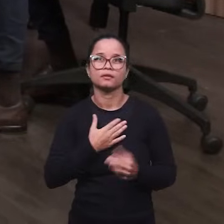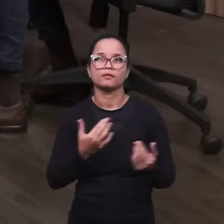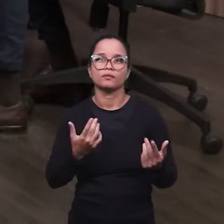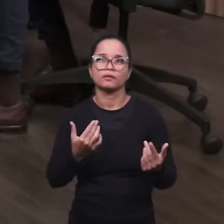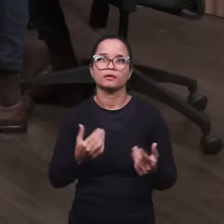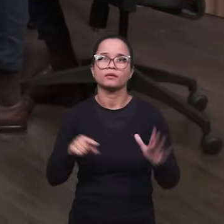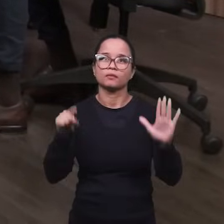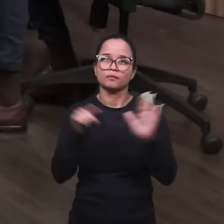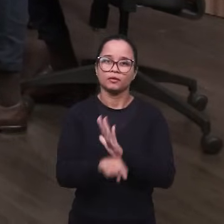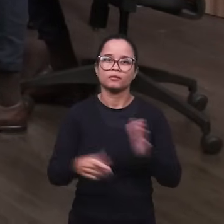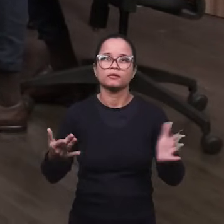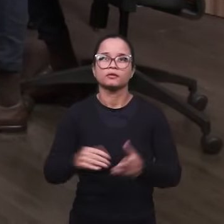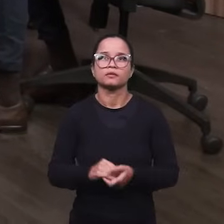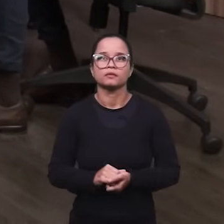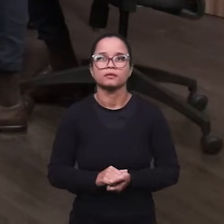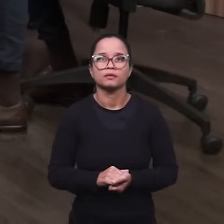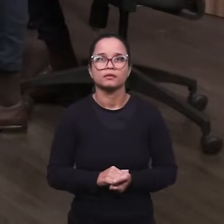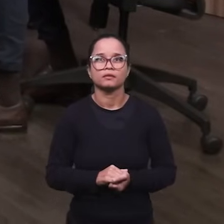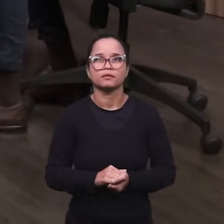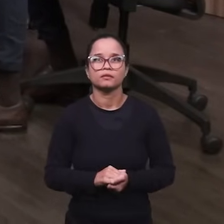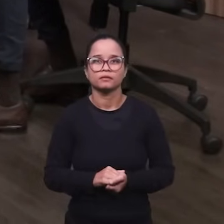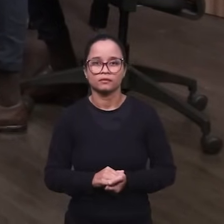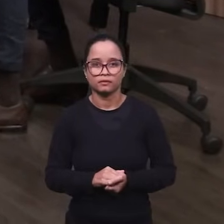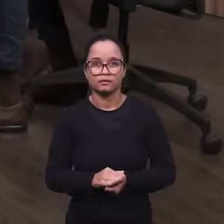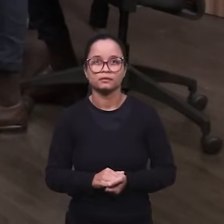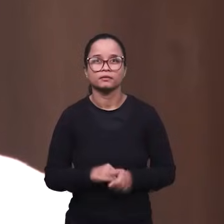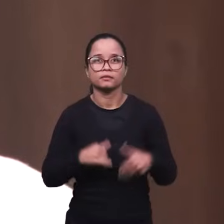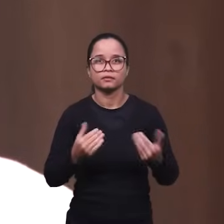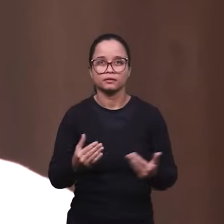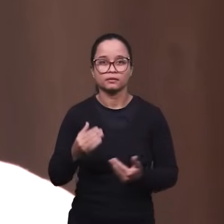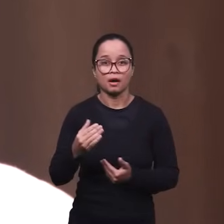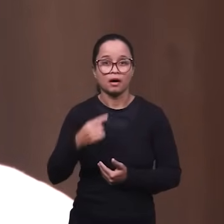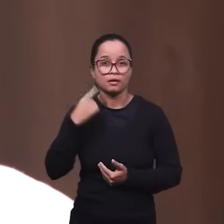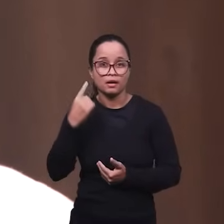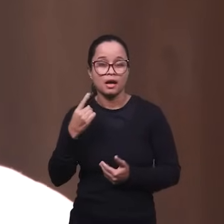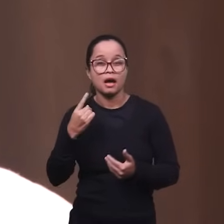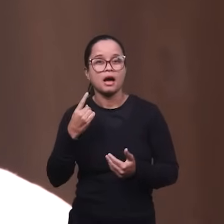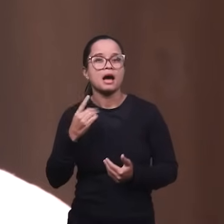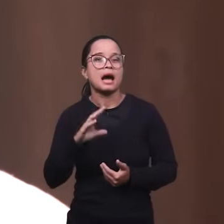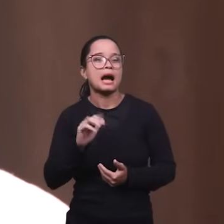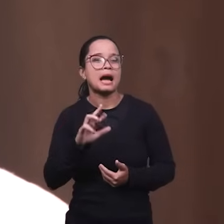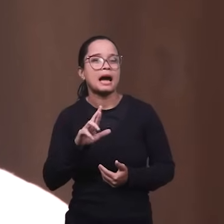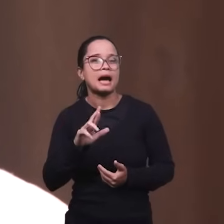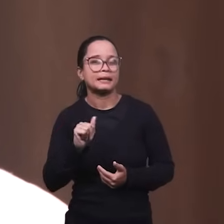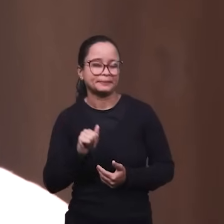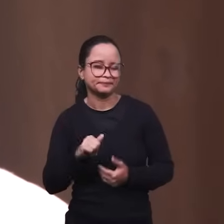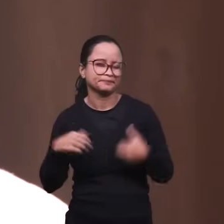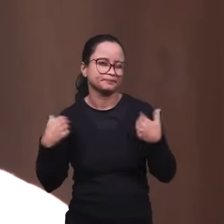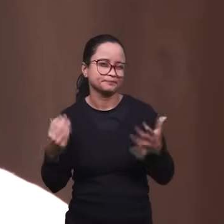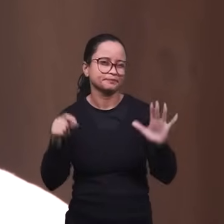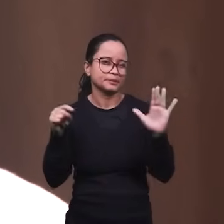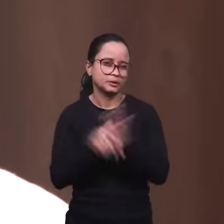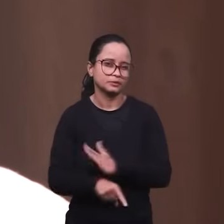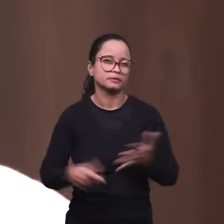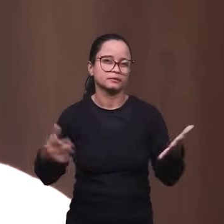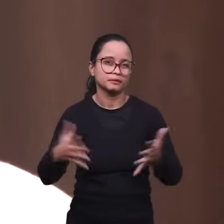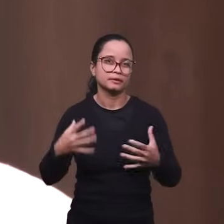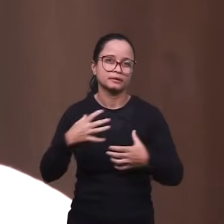tem uma pergunta para fazer. Maravilha. Doutora Carla, a pergunta vai no seguinte